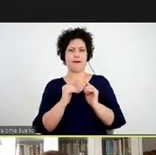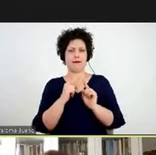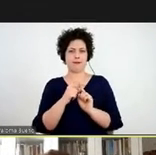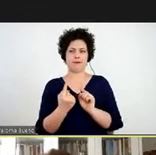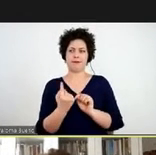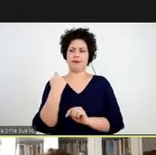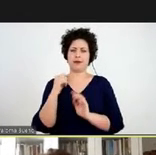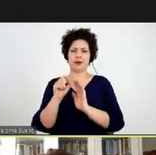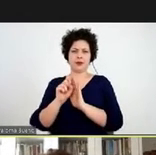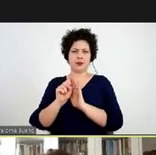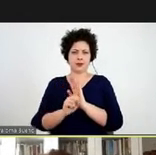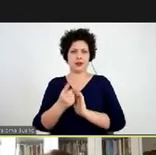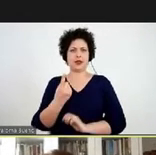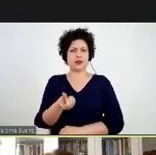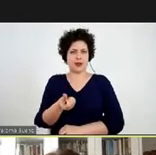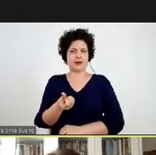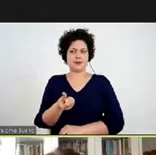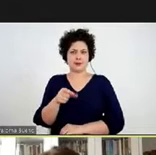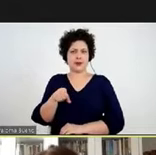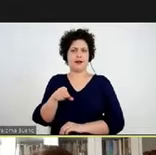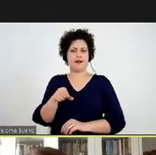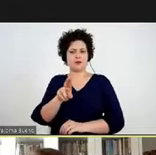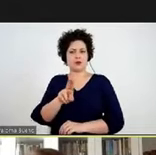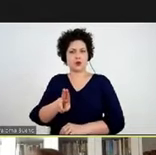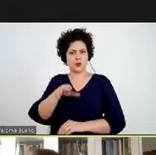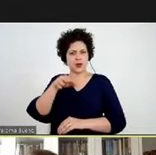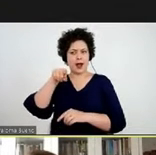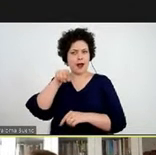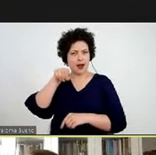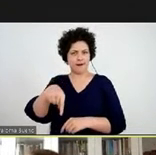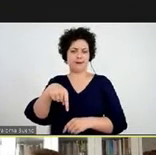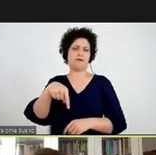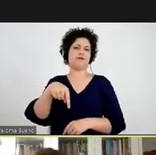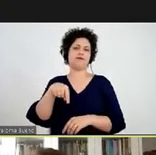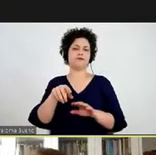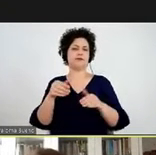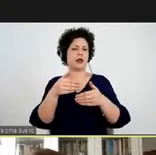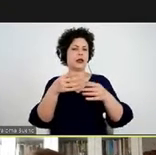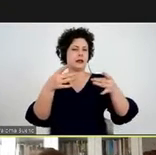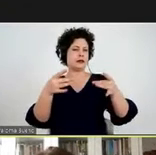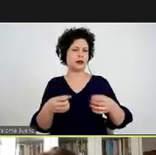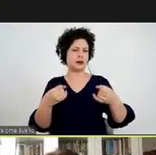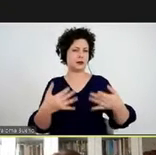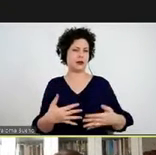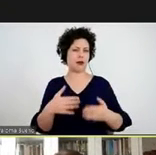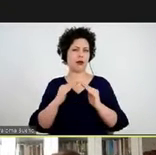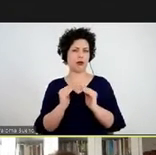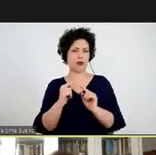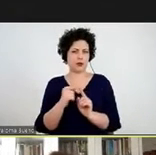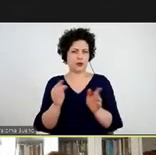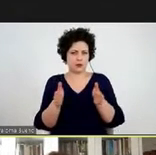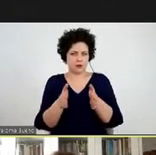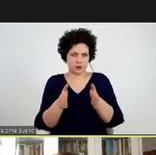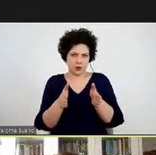no século XVI. Então, vamos para o próximo slide falar um pouquinho dessa capela, né?